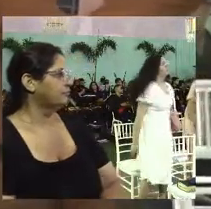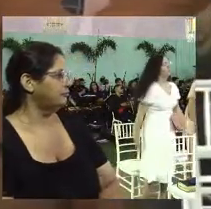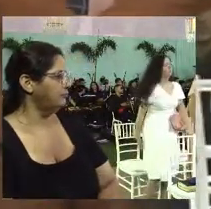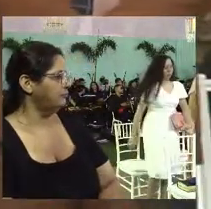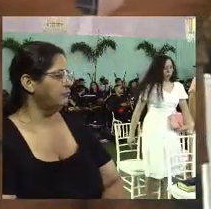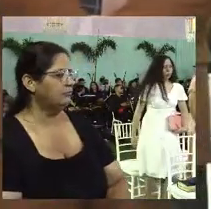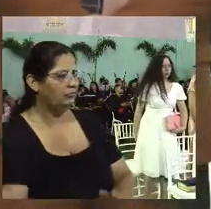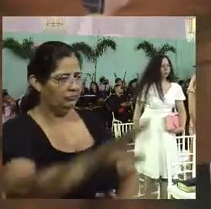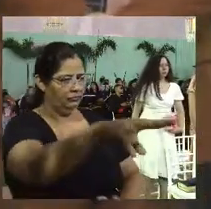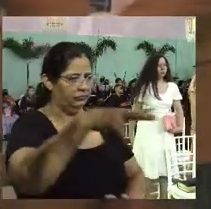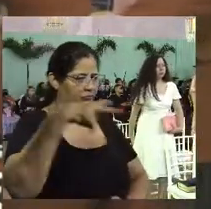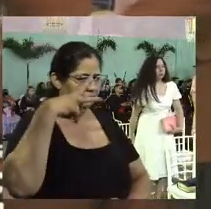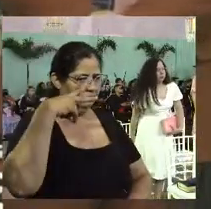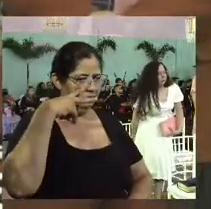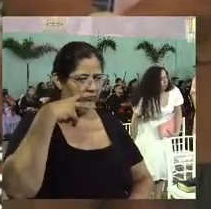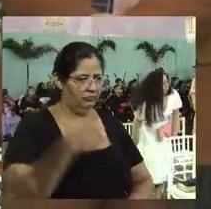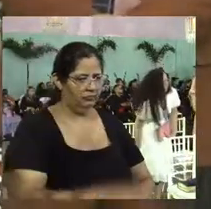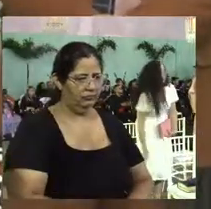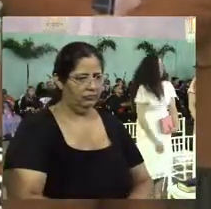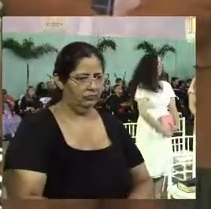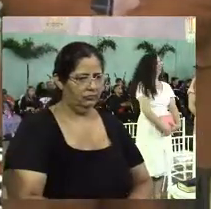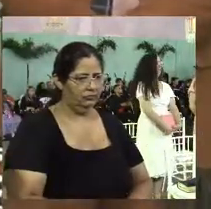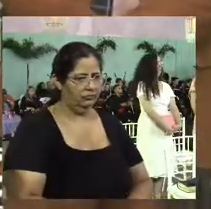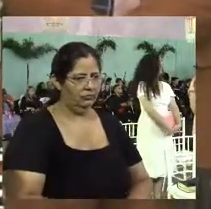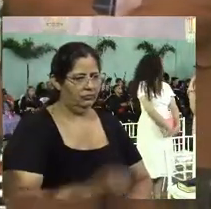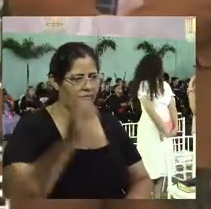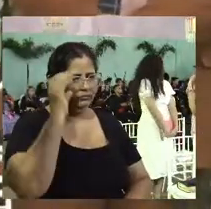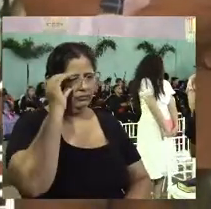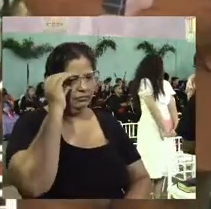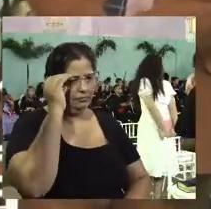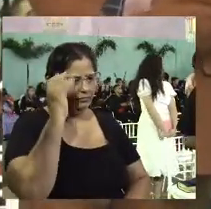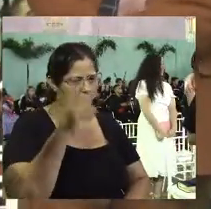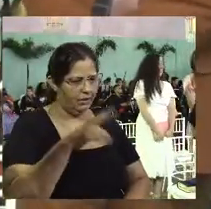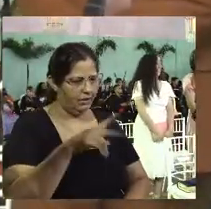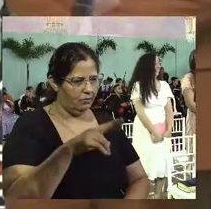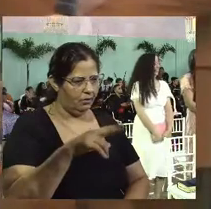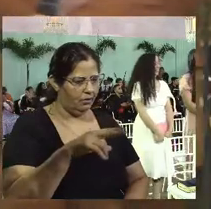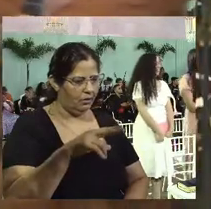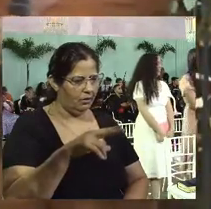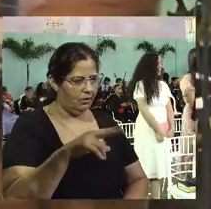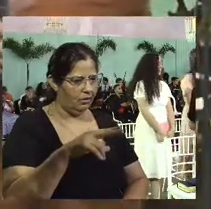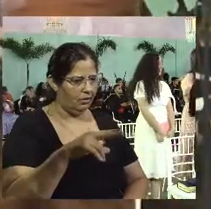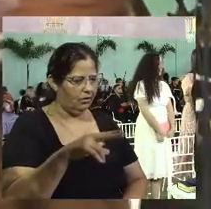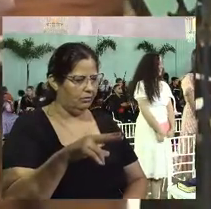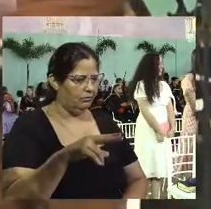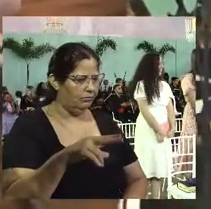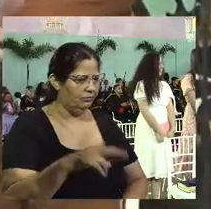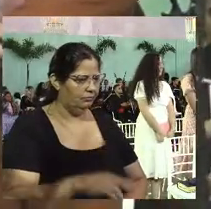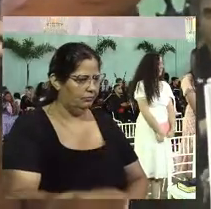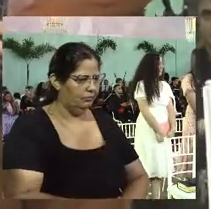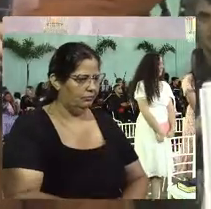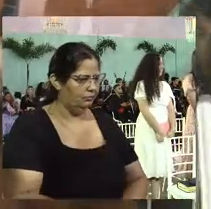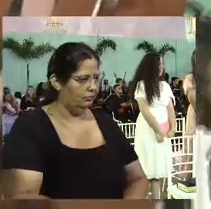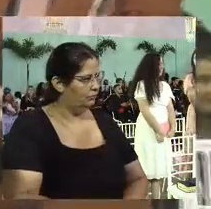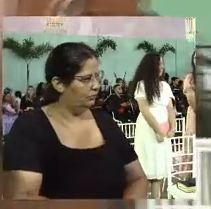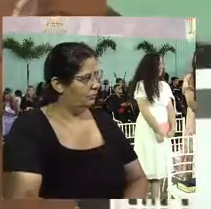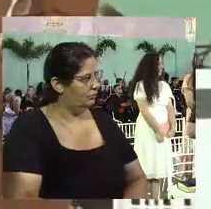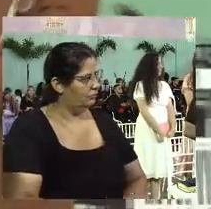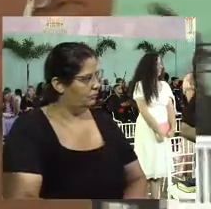meus irmãos Olhe para cá igual eu oro na UTI igual eu oro na UTI olha para cá igual